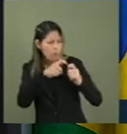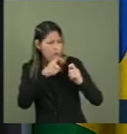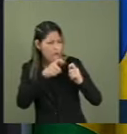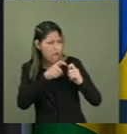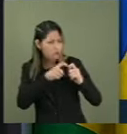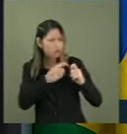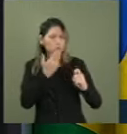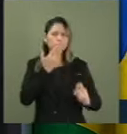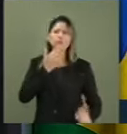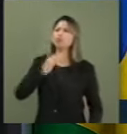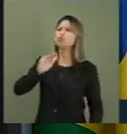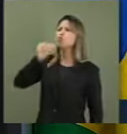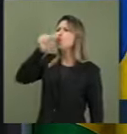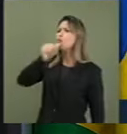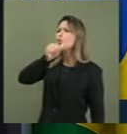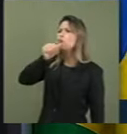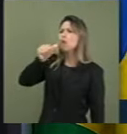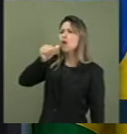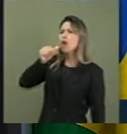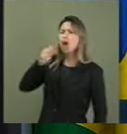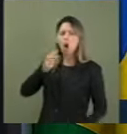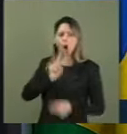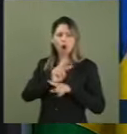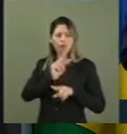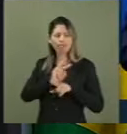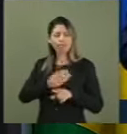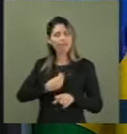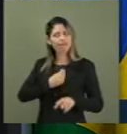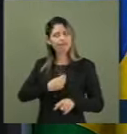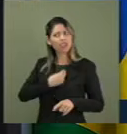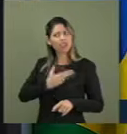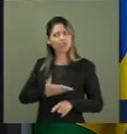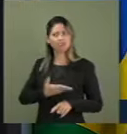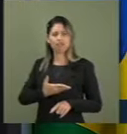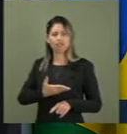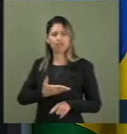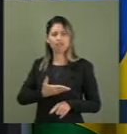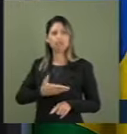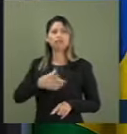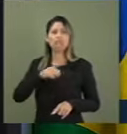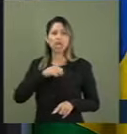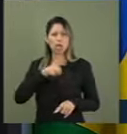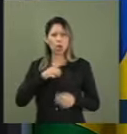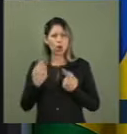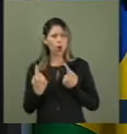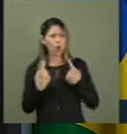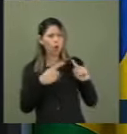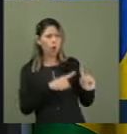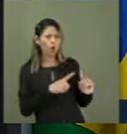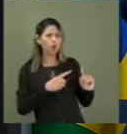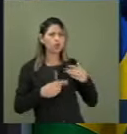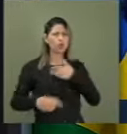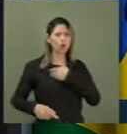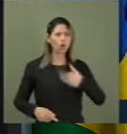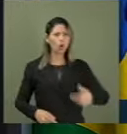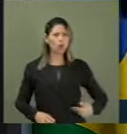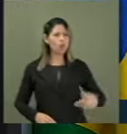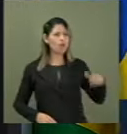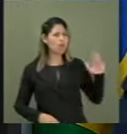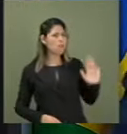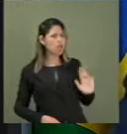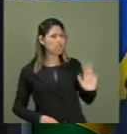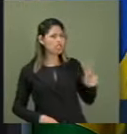vida. Outra medida totalmente contraditória de um governo, de um presidente que dizia